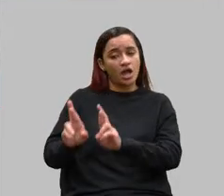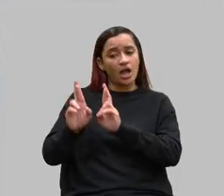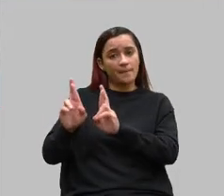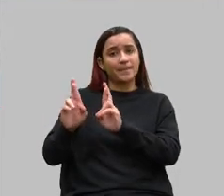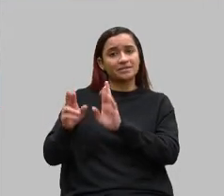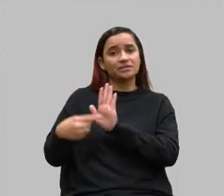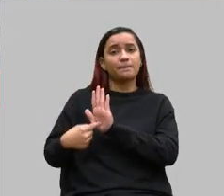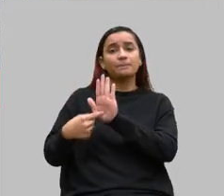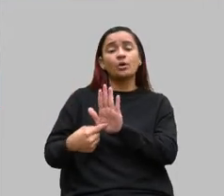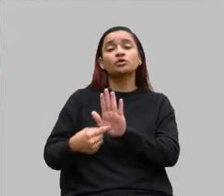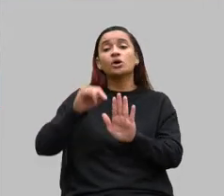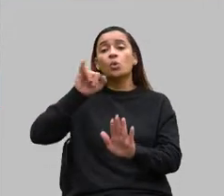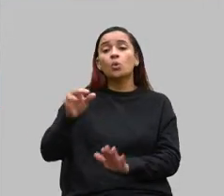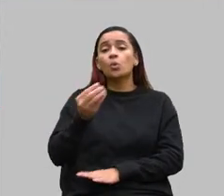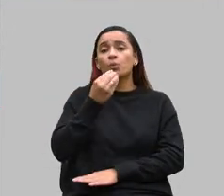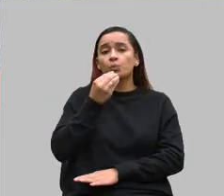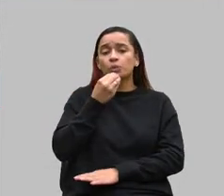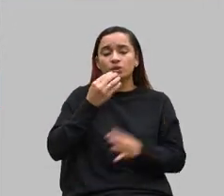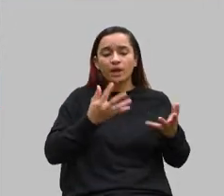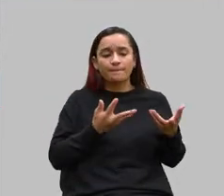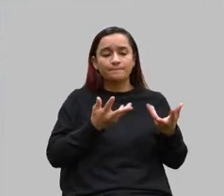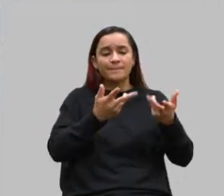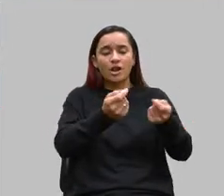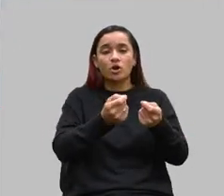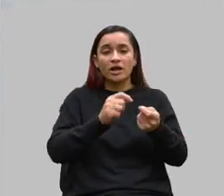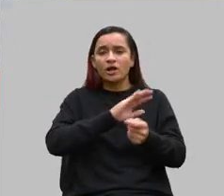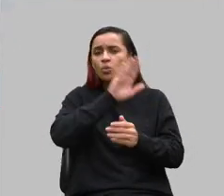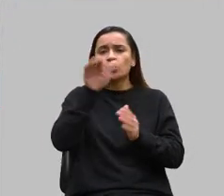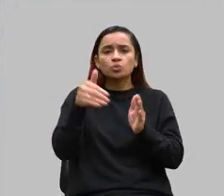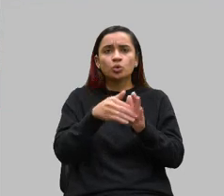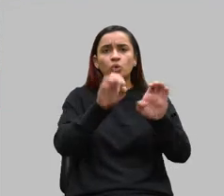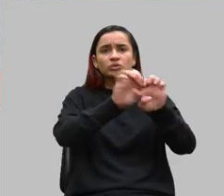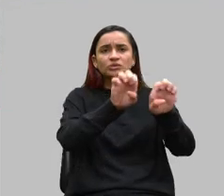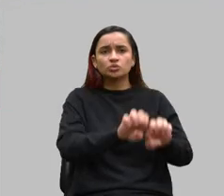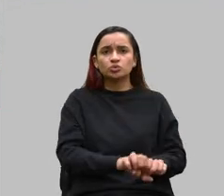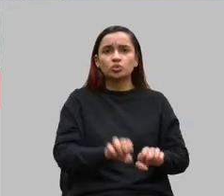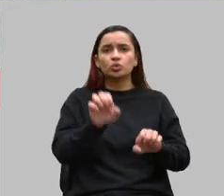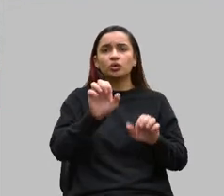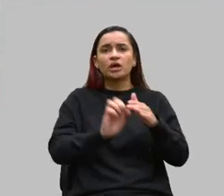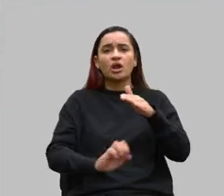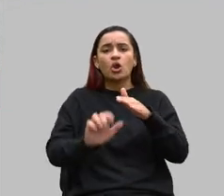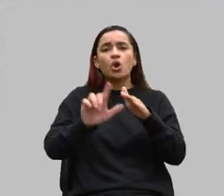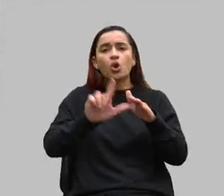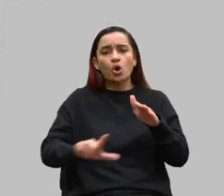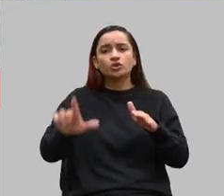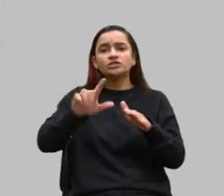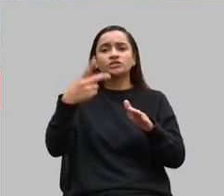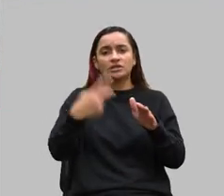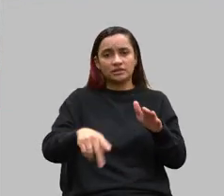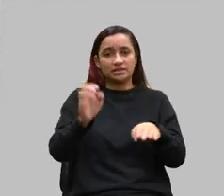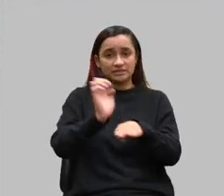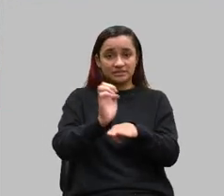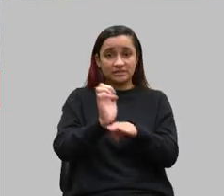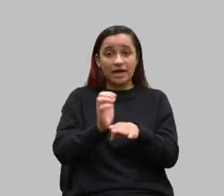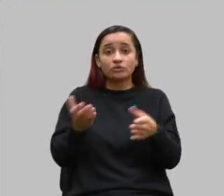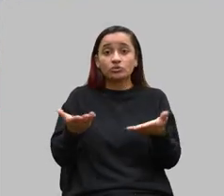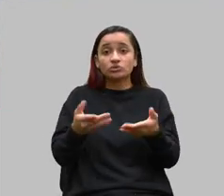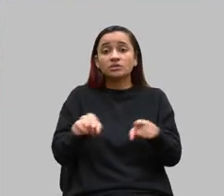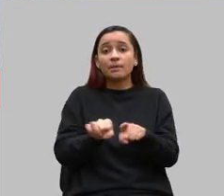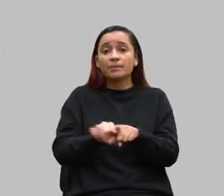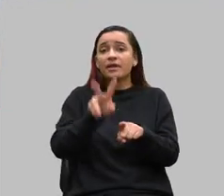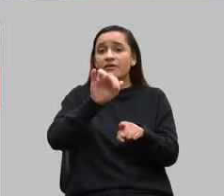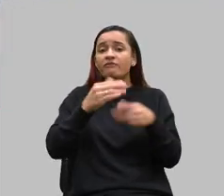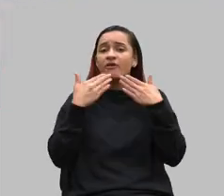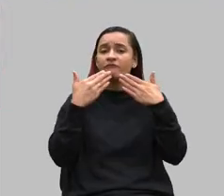oportunidade de melhorarmos toda uma infraestrutura logística que hoje nós temos no estado e que beneficiarão a